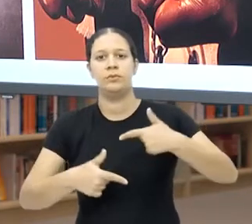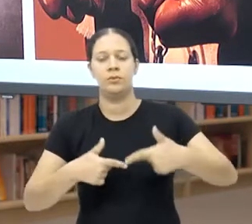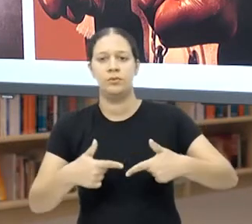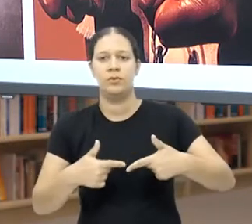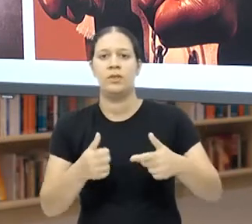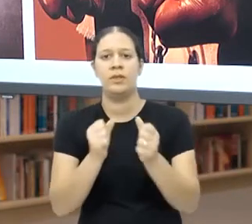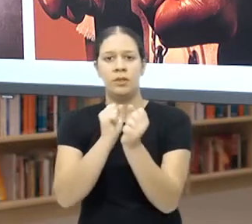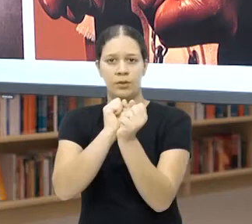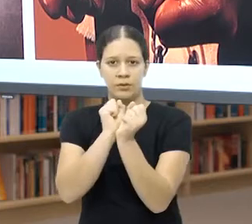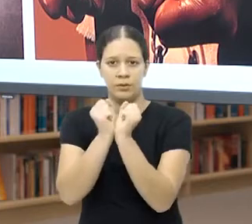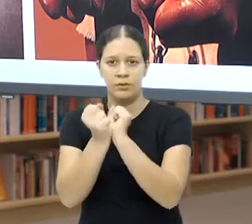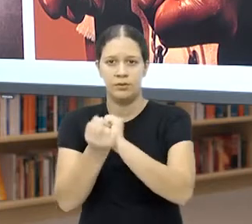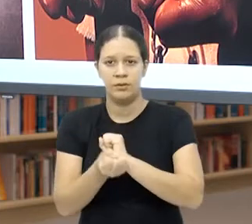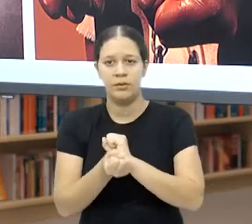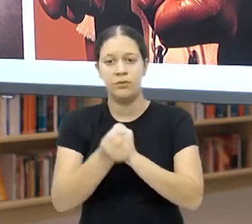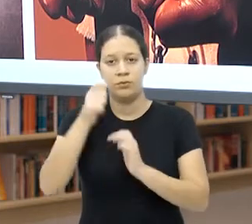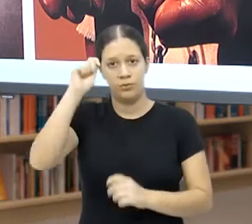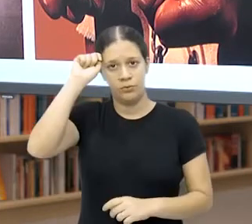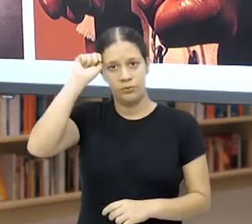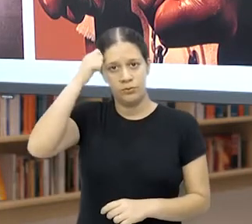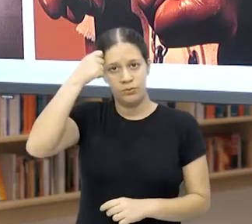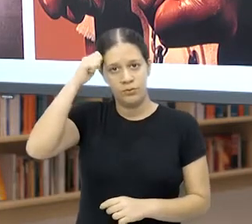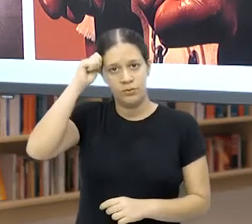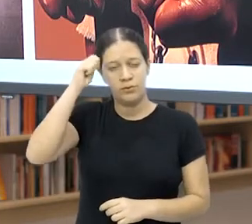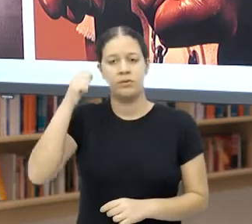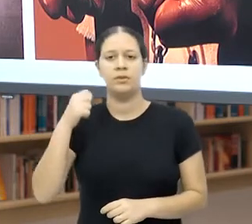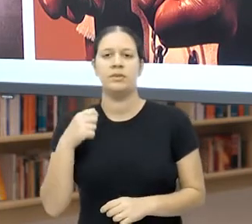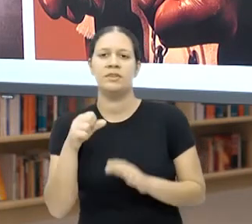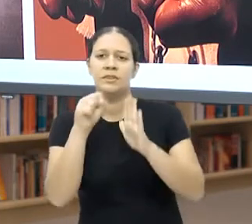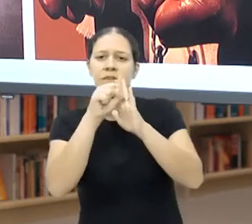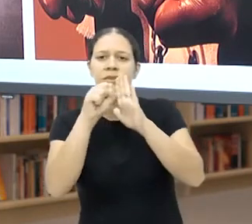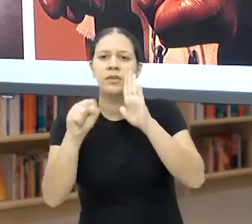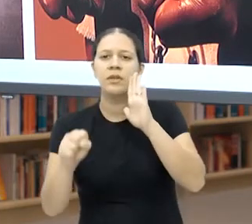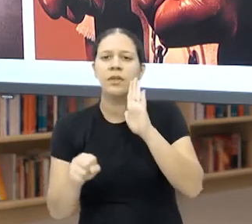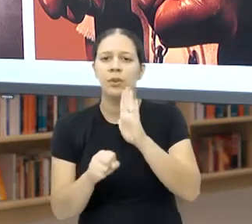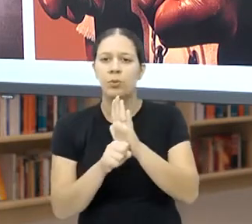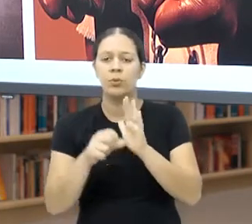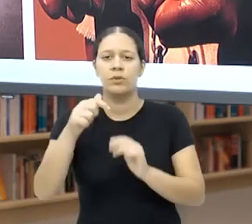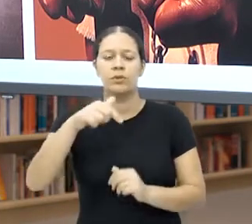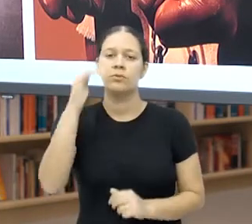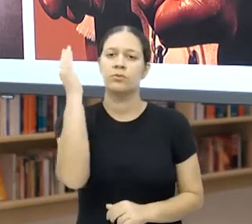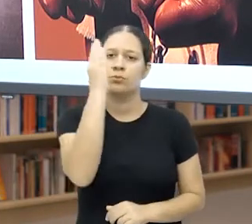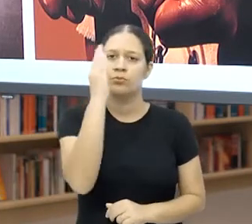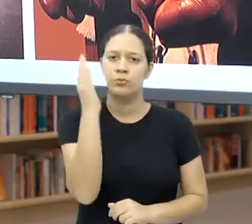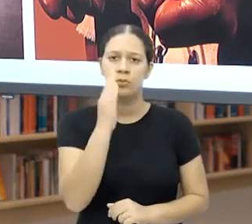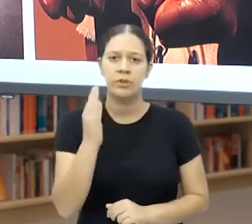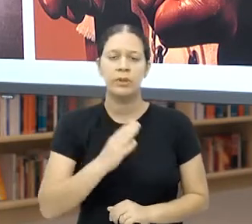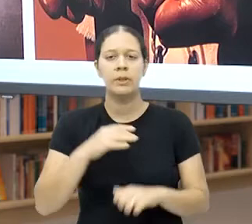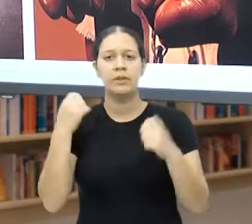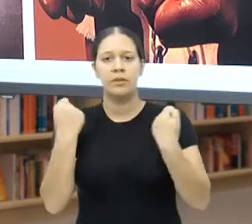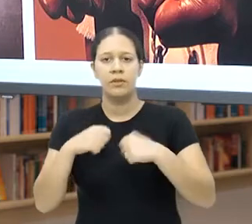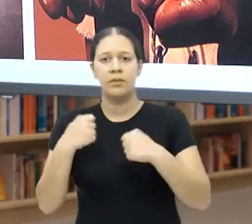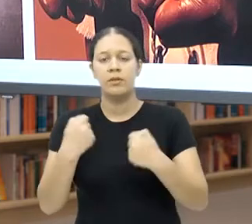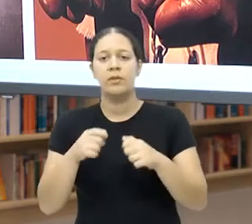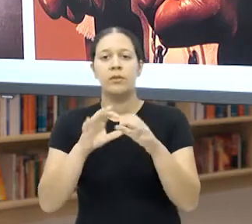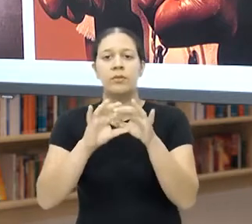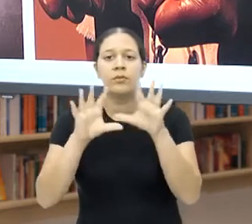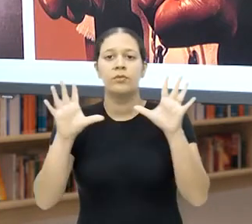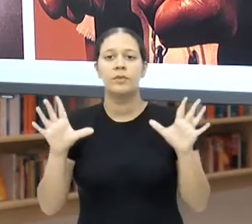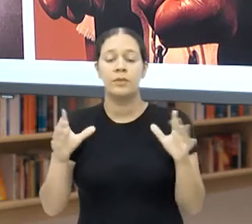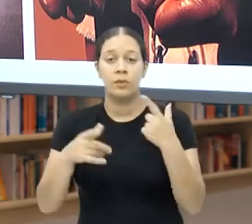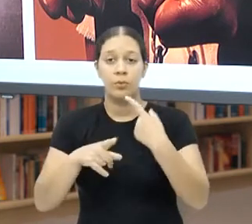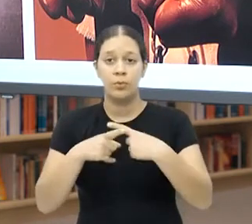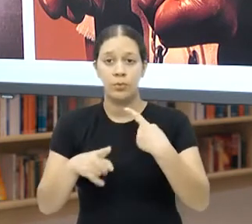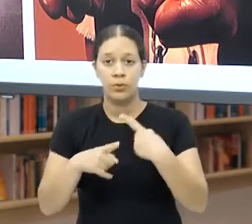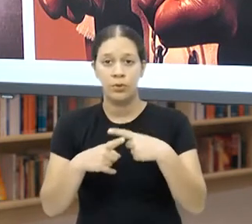desses escravos negros africanos que há séculos estavam aqui no Brasil e precisava de liberdade. Por que precisava